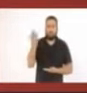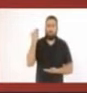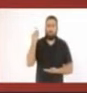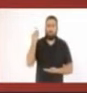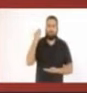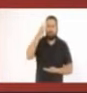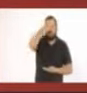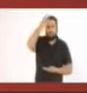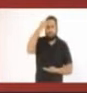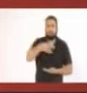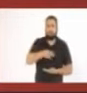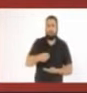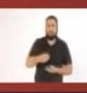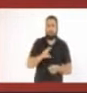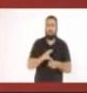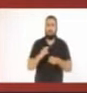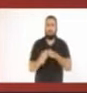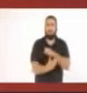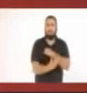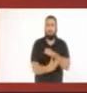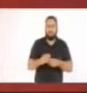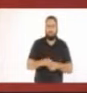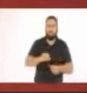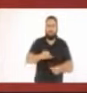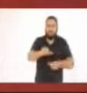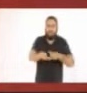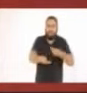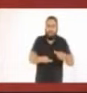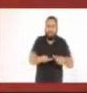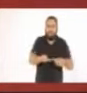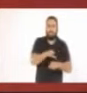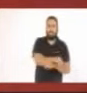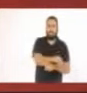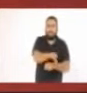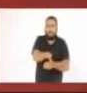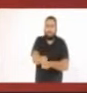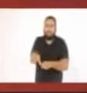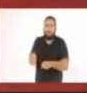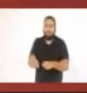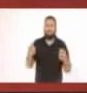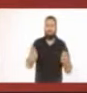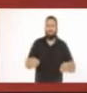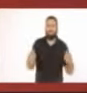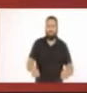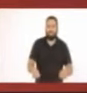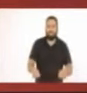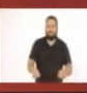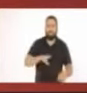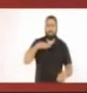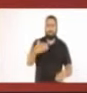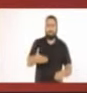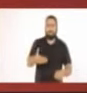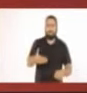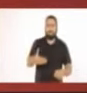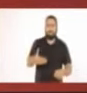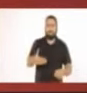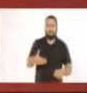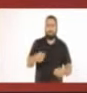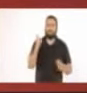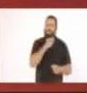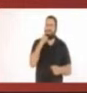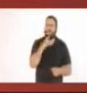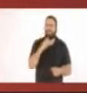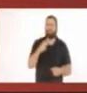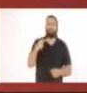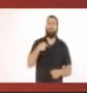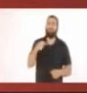de Cariacica e a nossa gestão empreendedora transformou a cidade. O momento político é grave e exige coragem para enfrentar